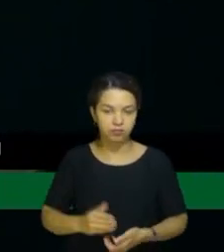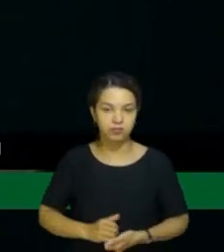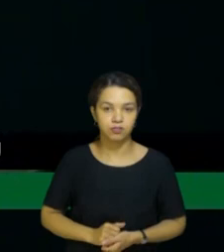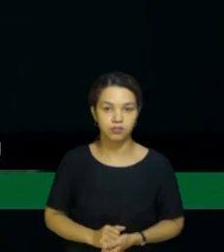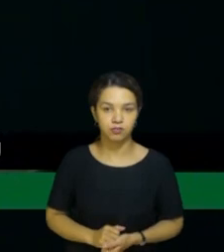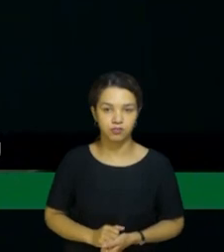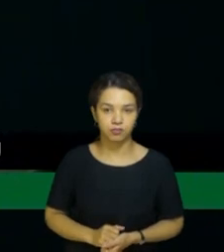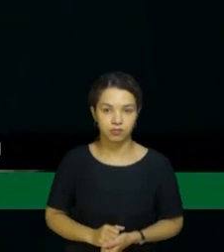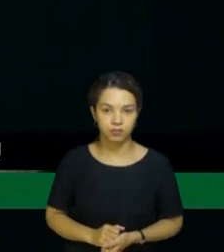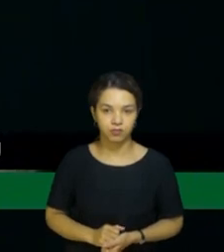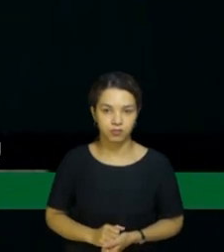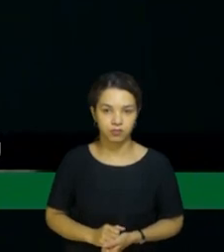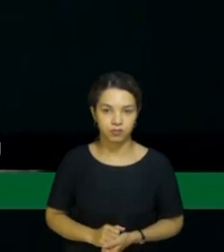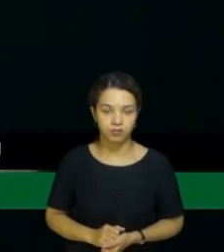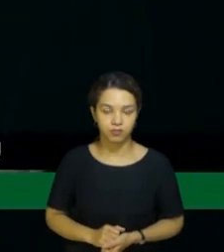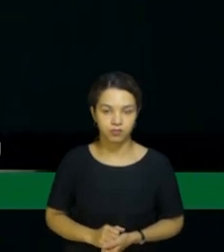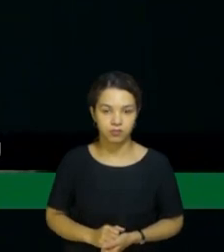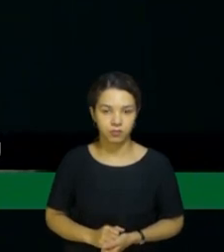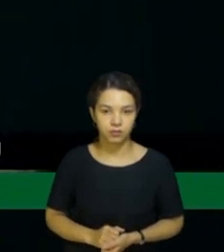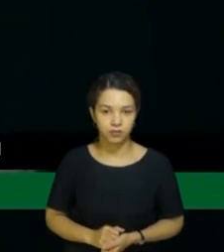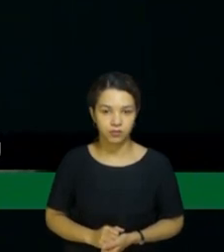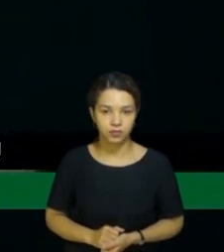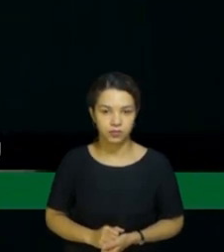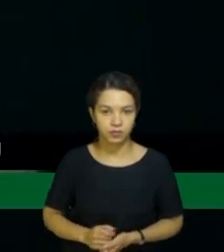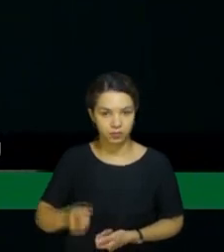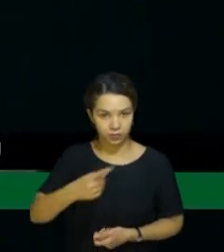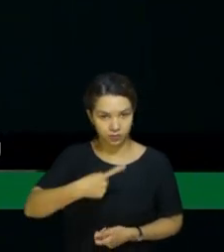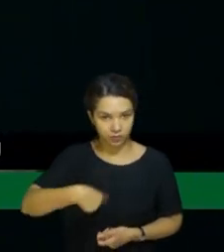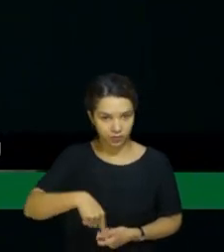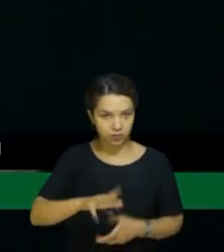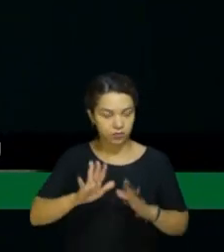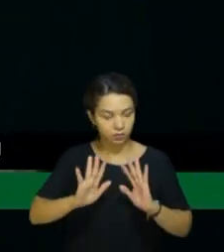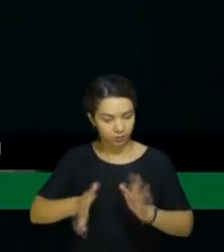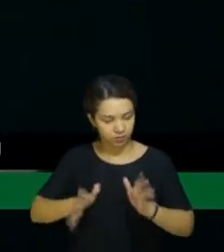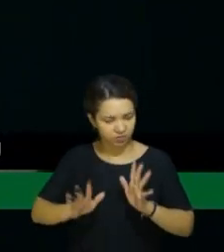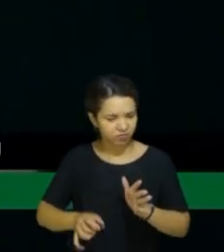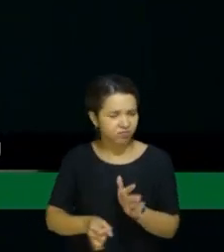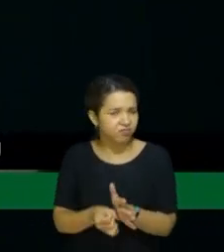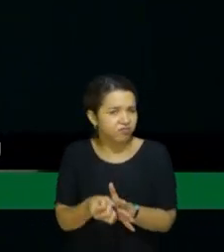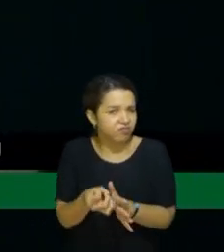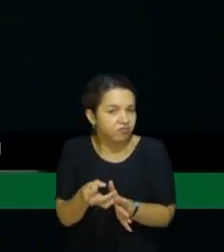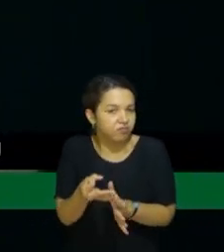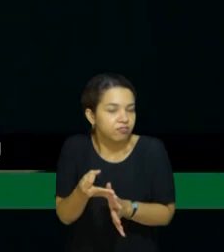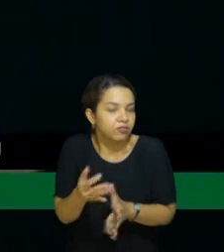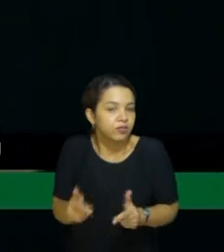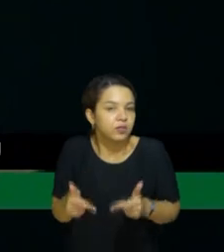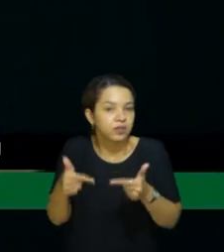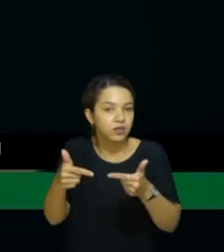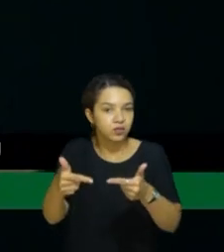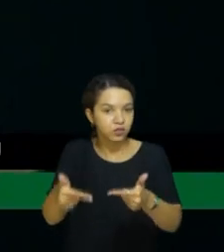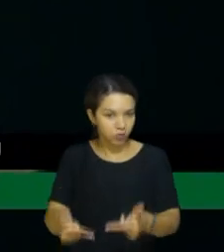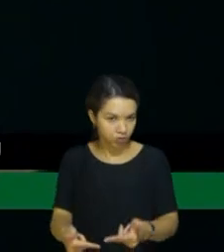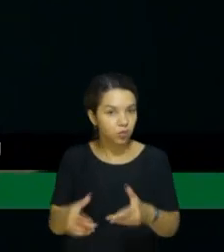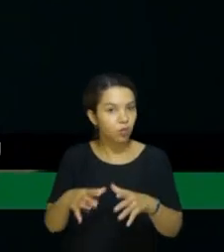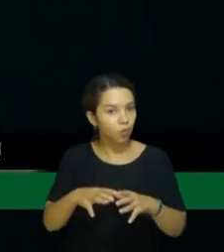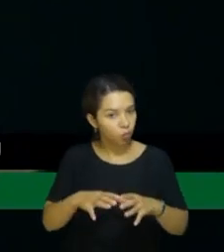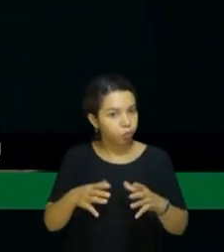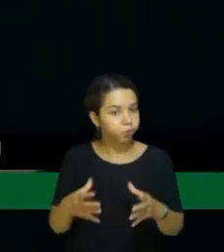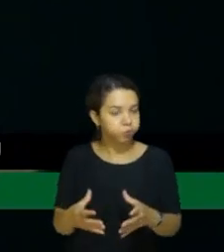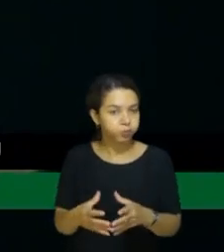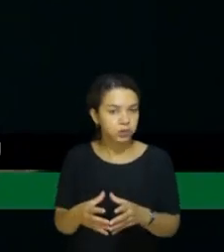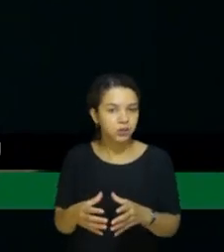hoje nós fomos palco de várias iniciativas coletivas e aliás abr um